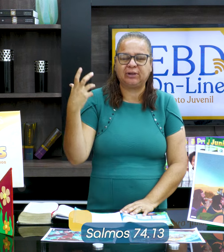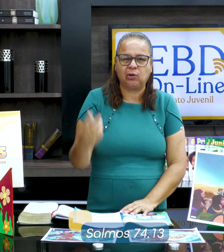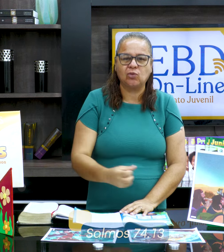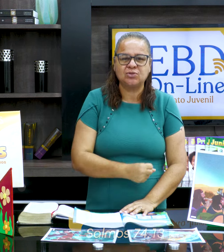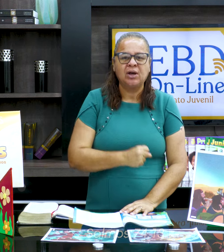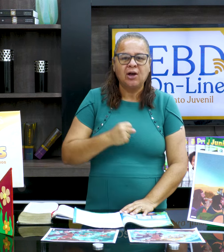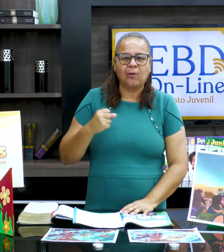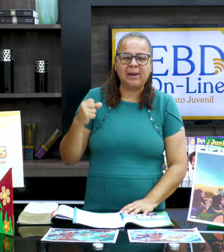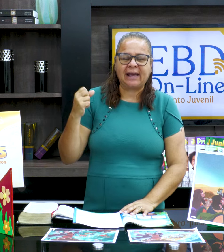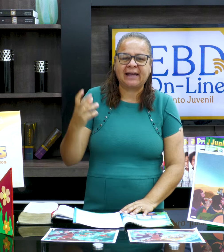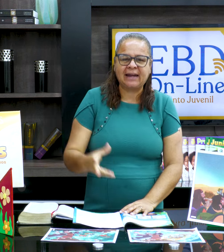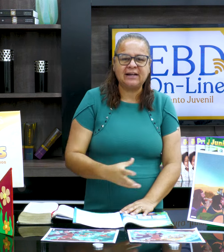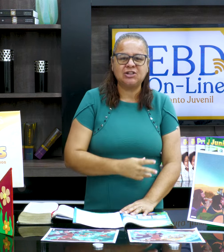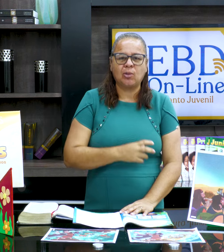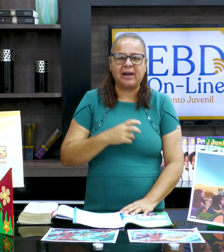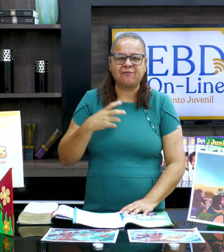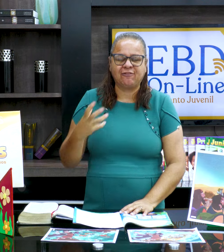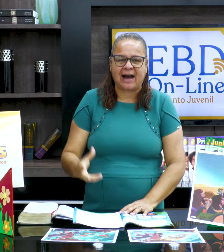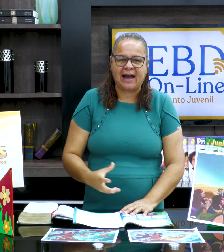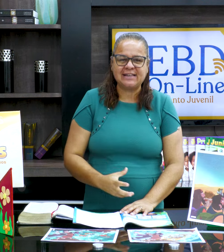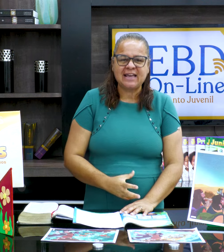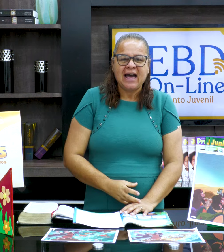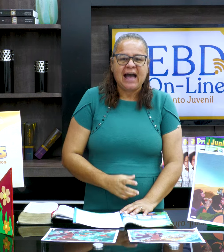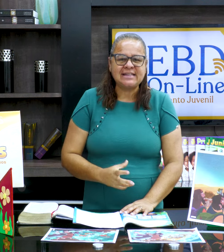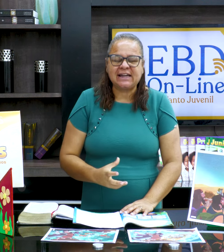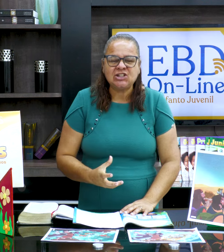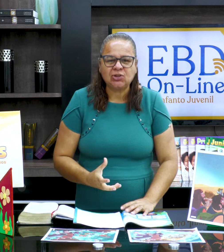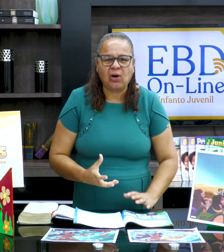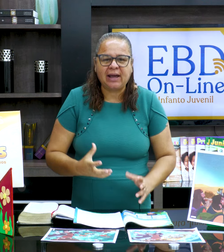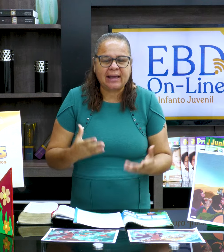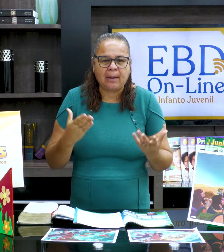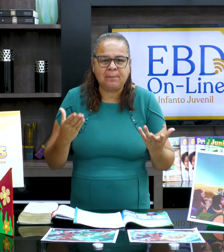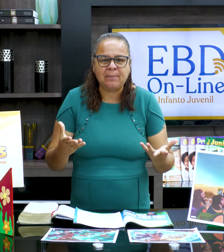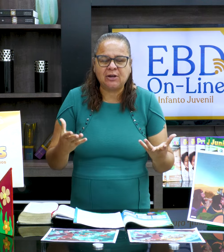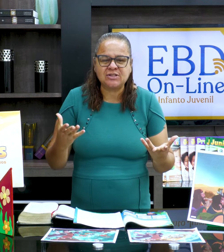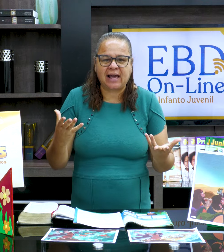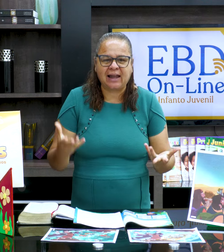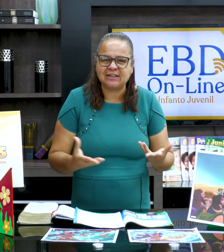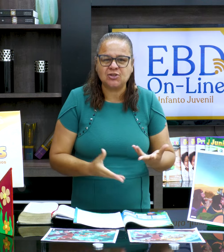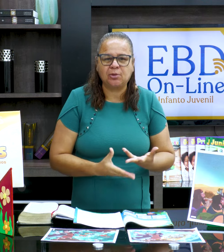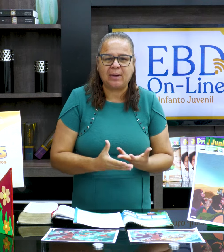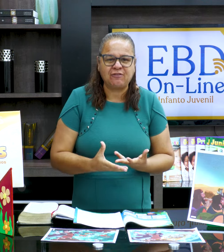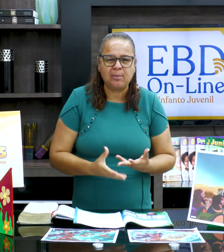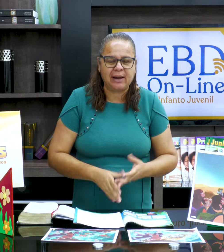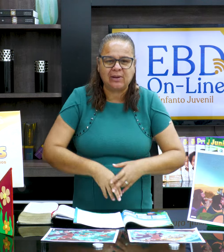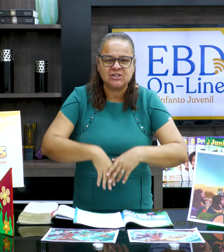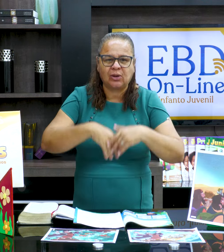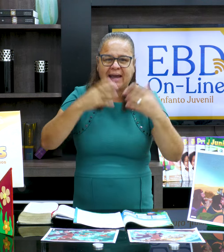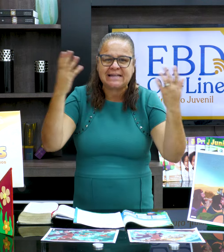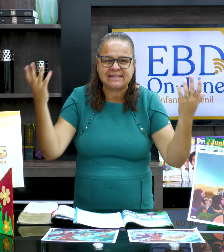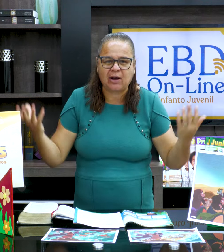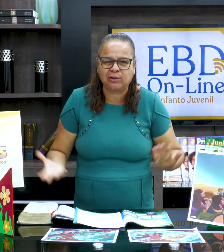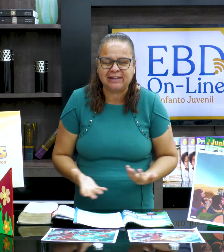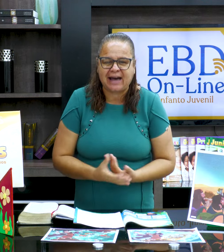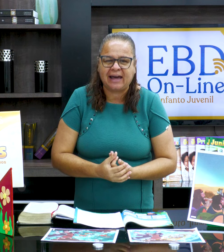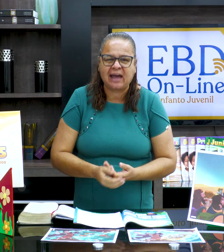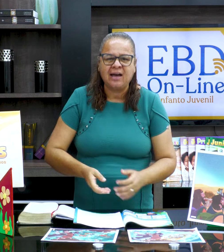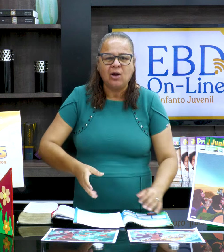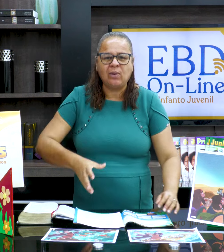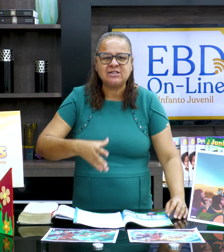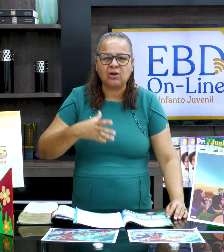como Deus é Poderoso como ele é grande como ele faz essa história que a Bíblia nos relata sobre o mar vermelho é uma história